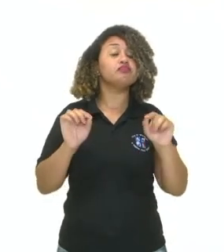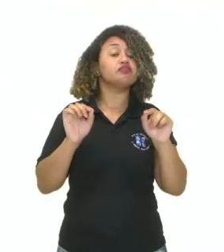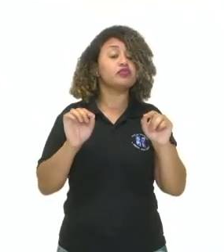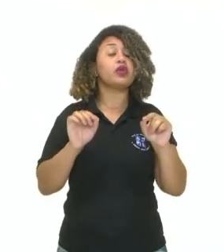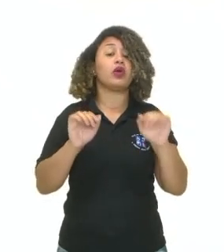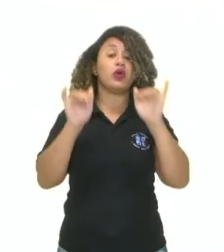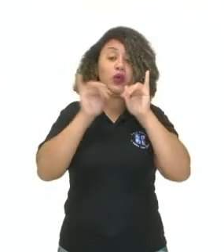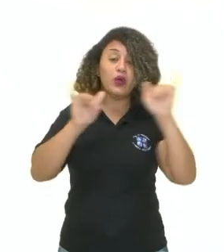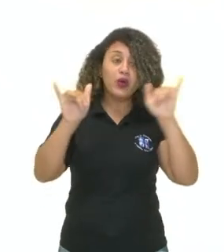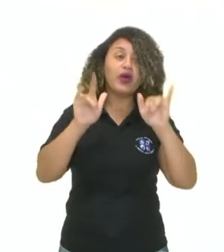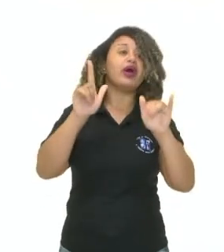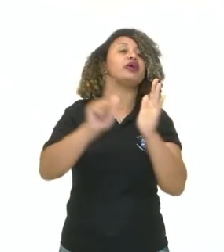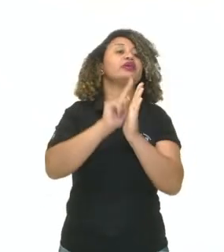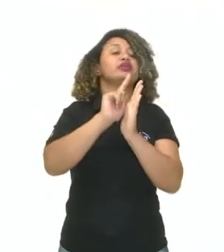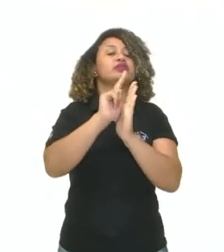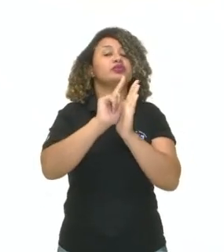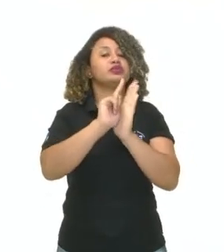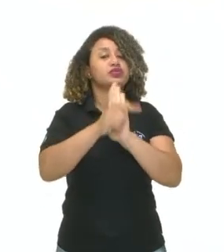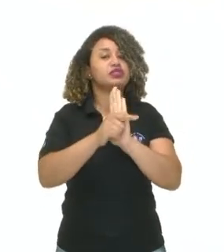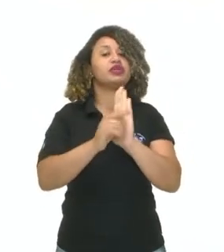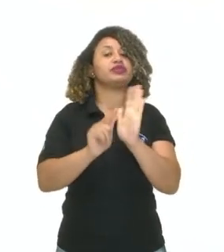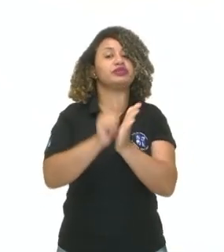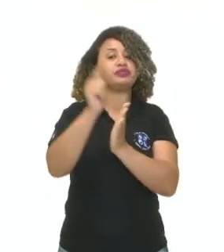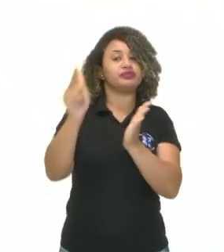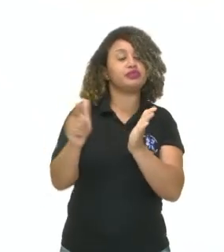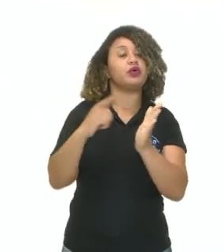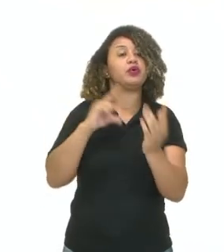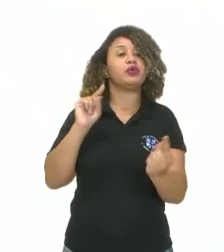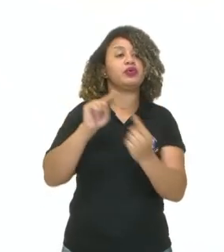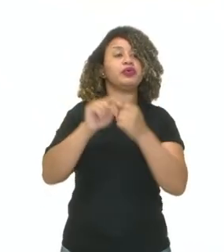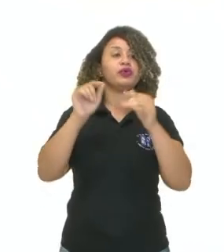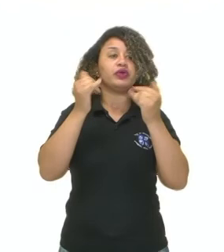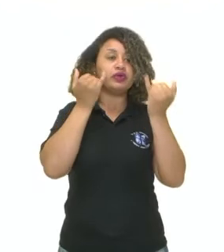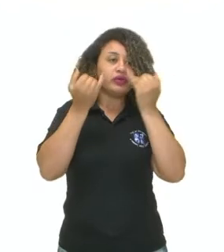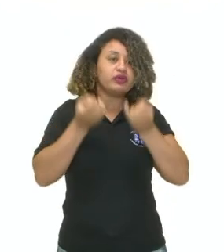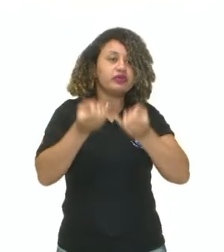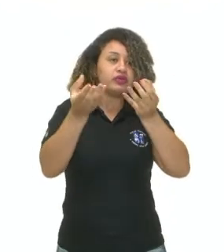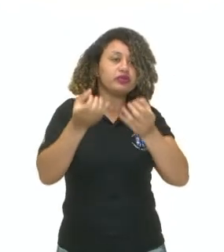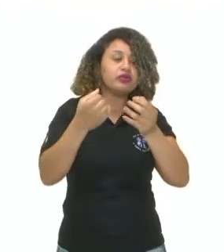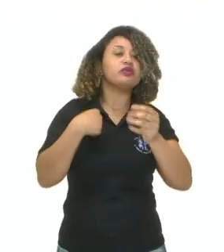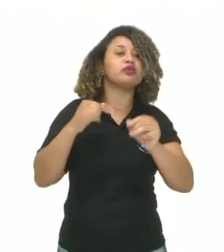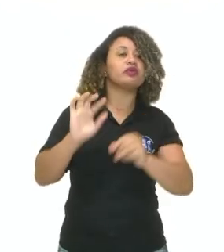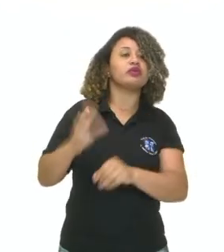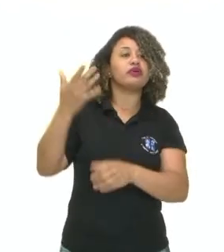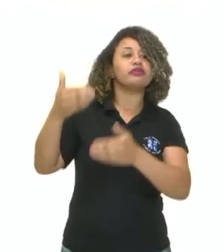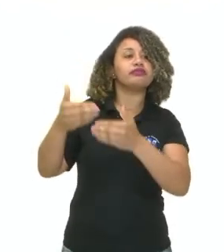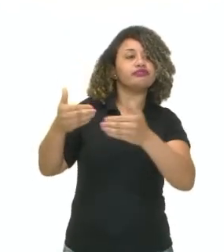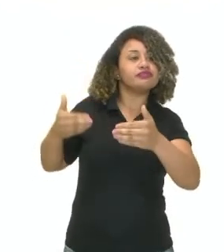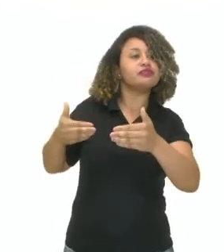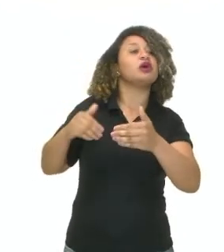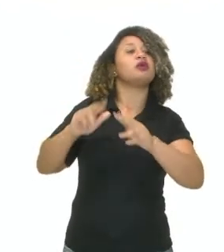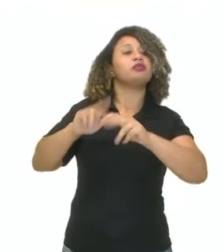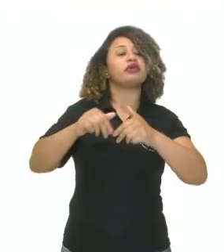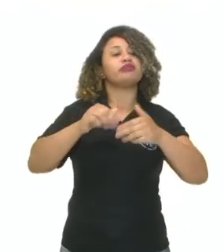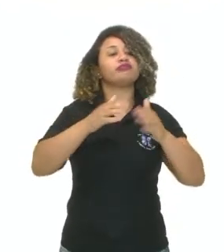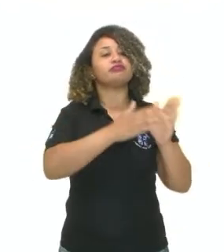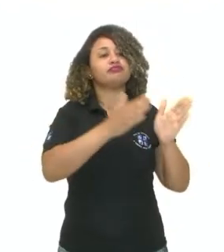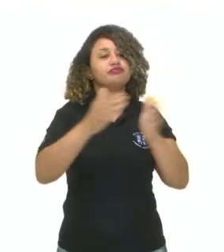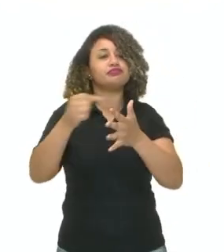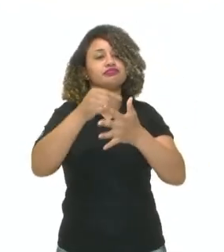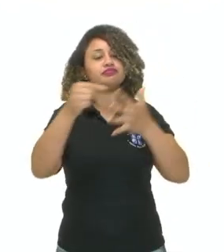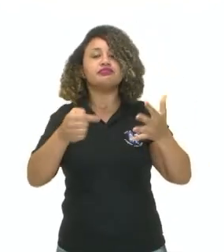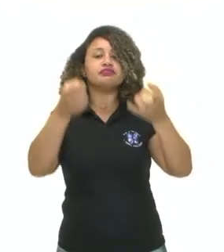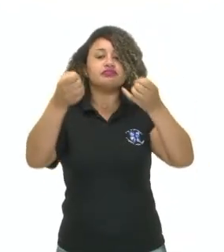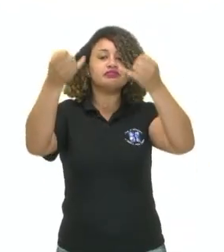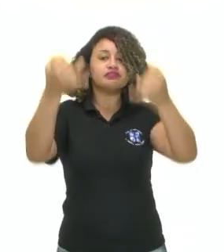é um gênero jornalístico que tem por finalidade informar um acontecimento atual através de sequências descritivas